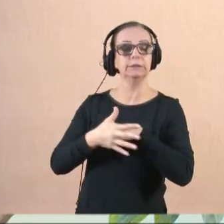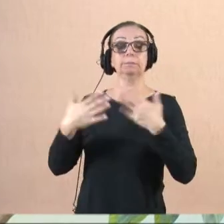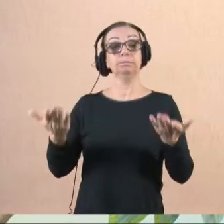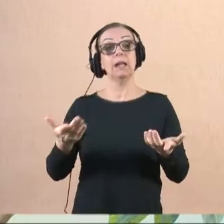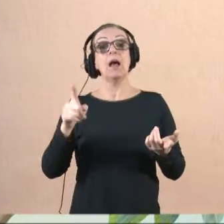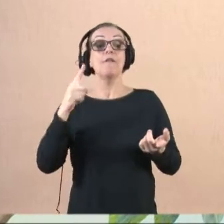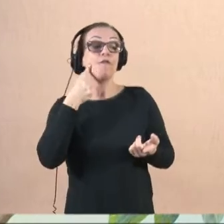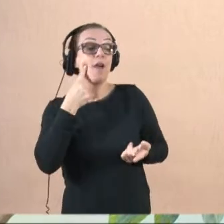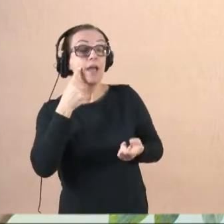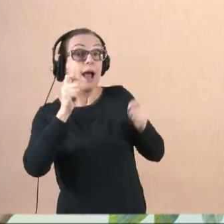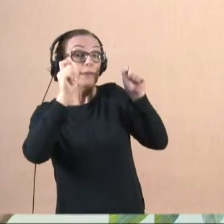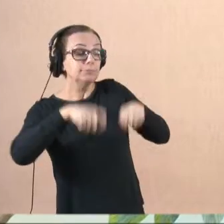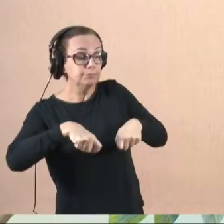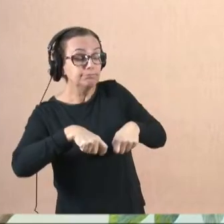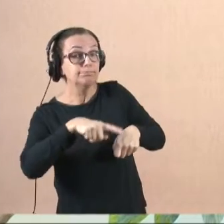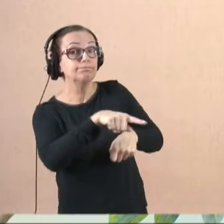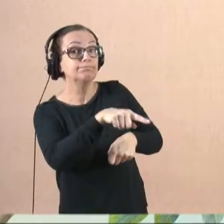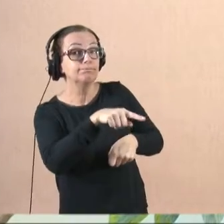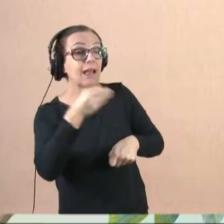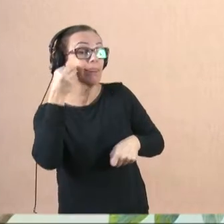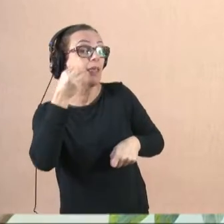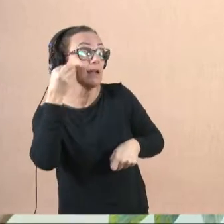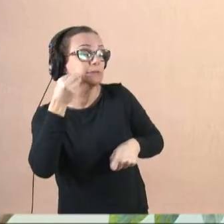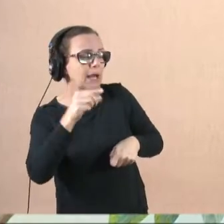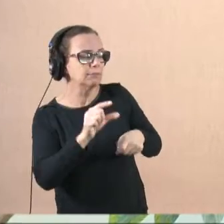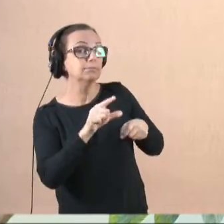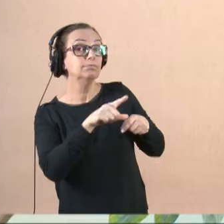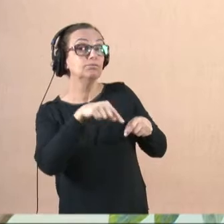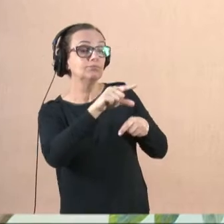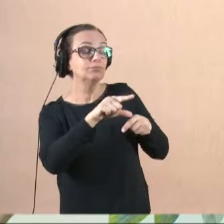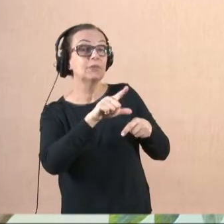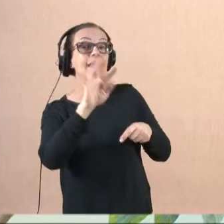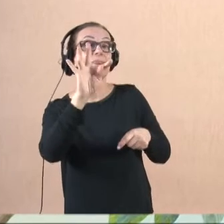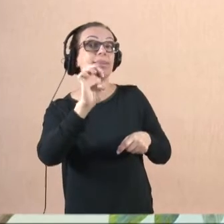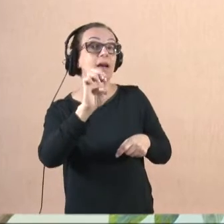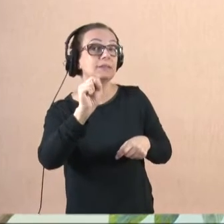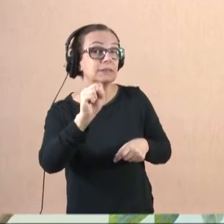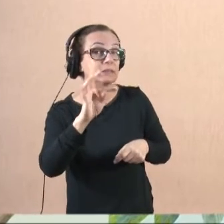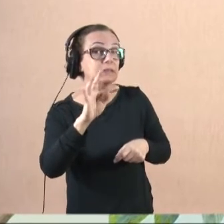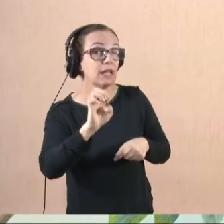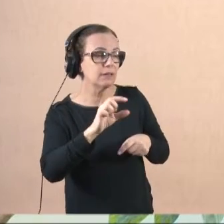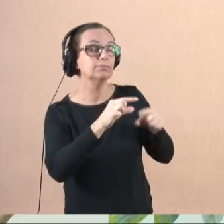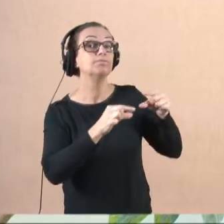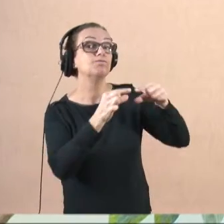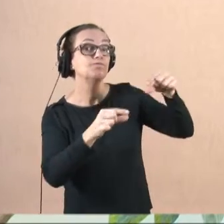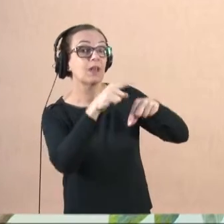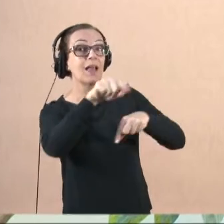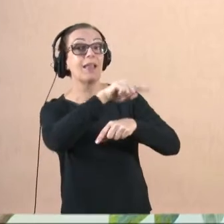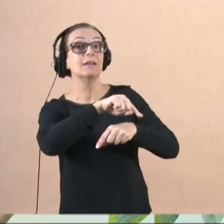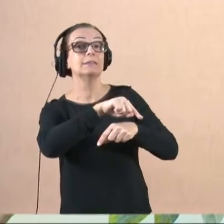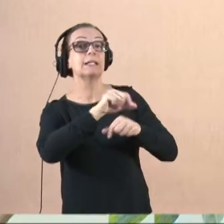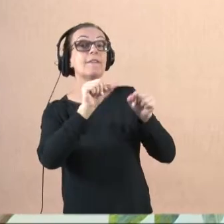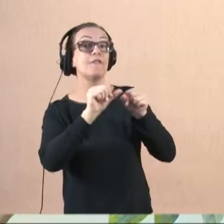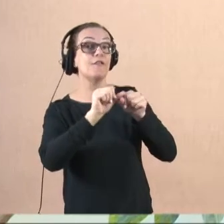a capacidade de produzir os quis de testagem geralmente feitas pelas